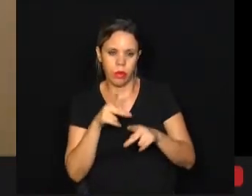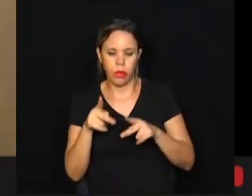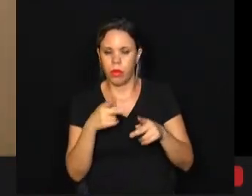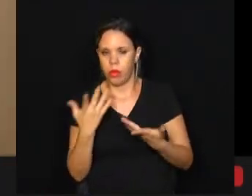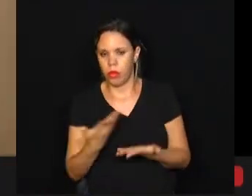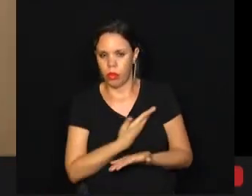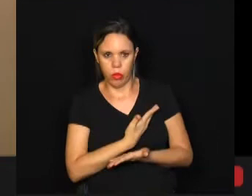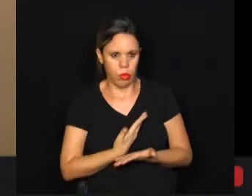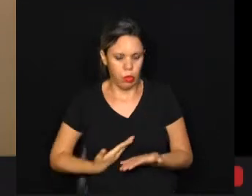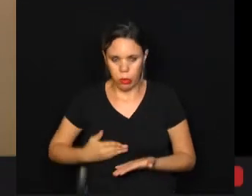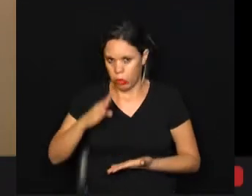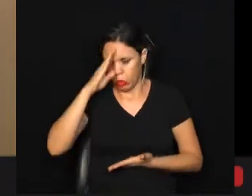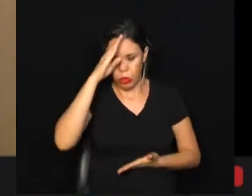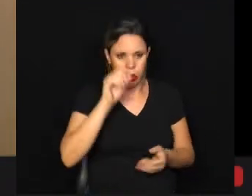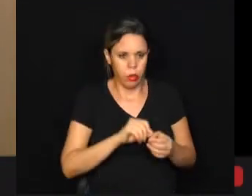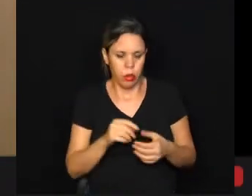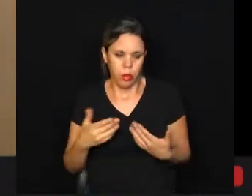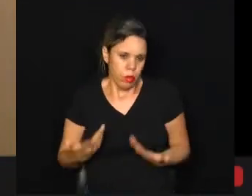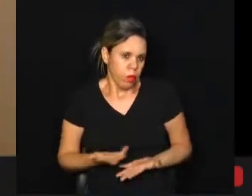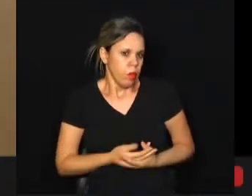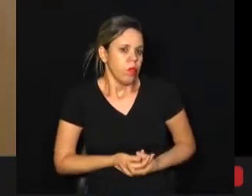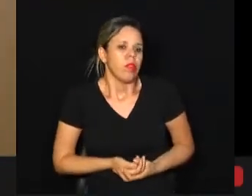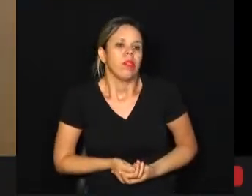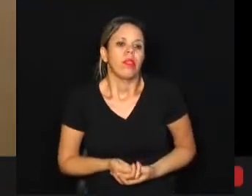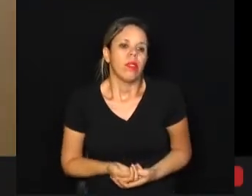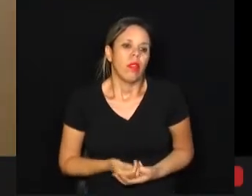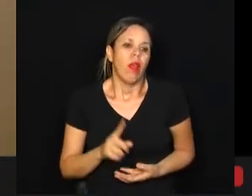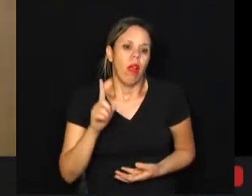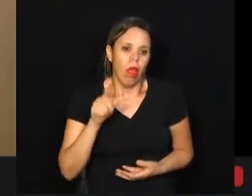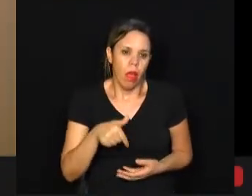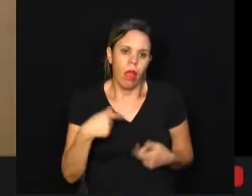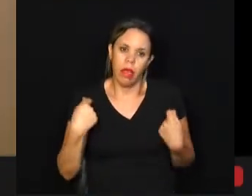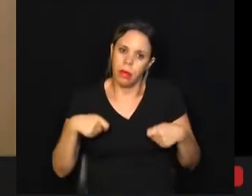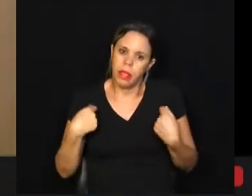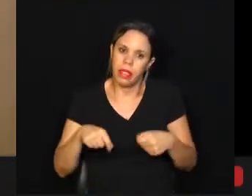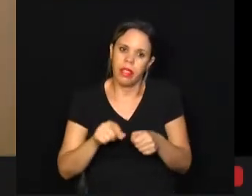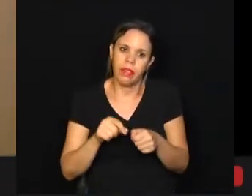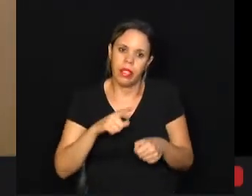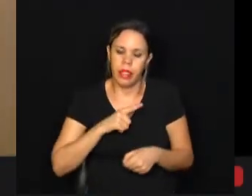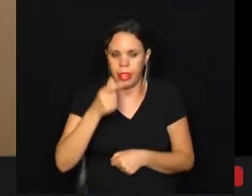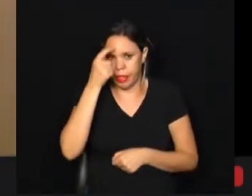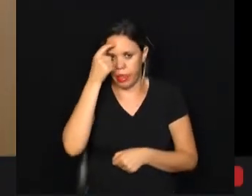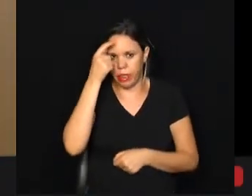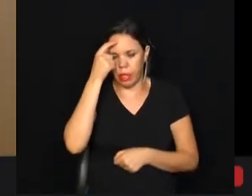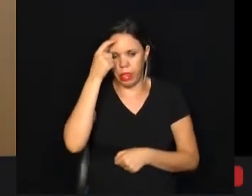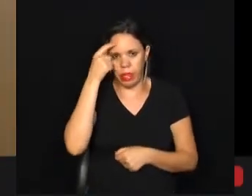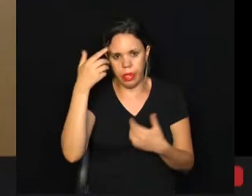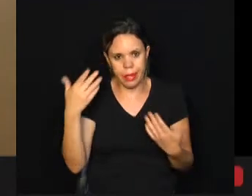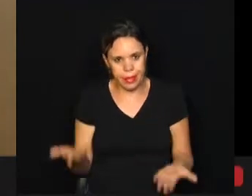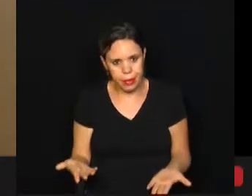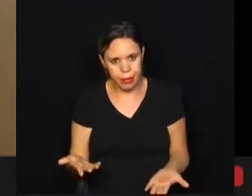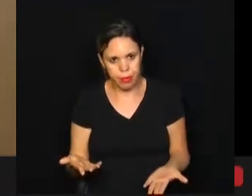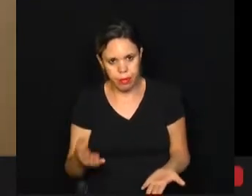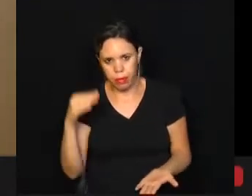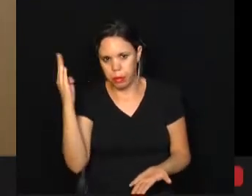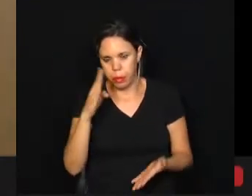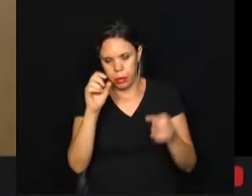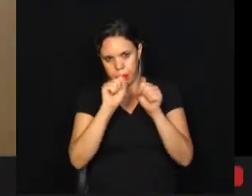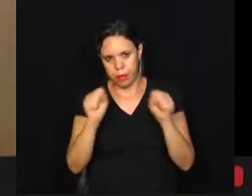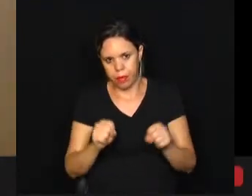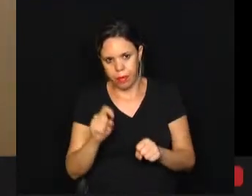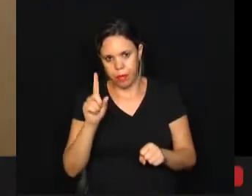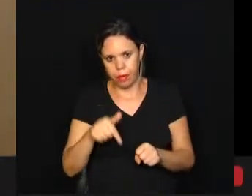governo Bolsonaro que acabou fazendo, né? Mas isso é preciso que a gente tenha essa consciência. O Sistema Nacional nada mais é do